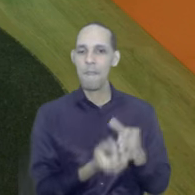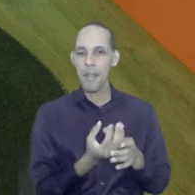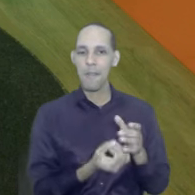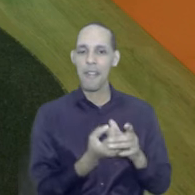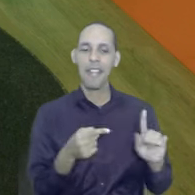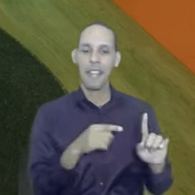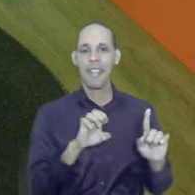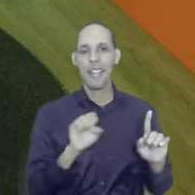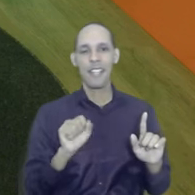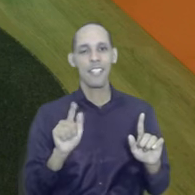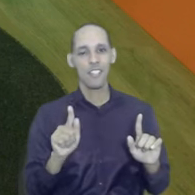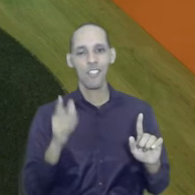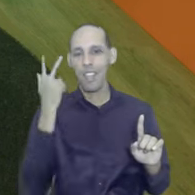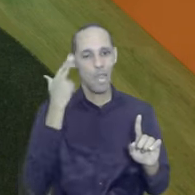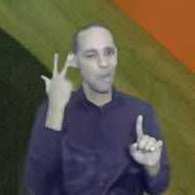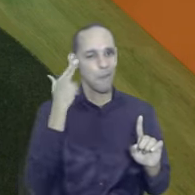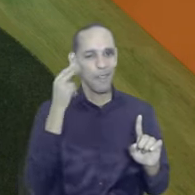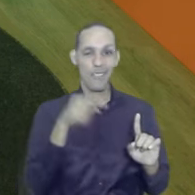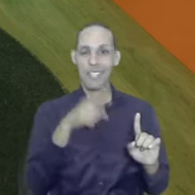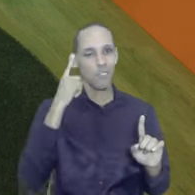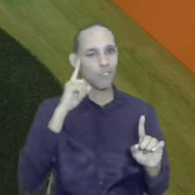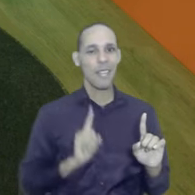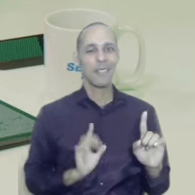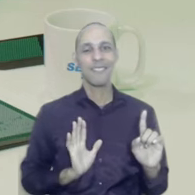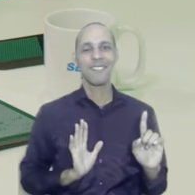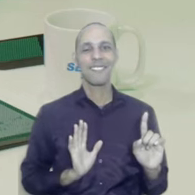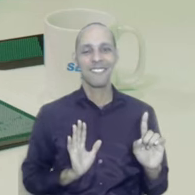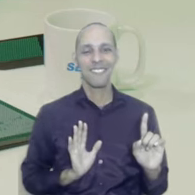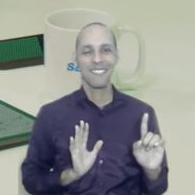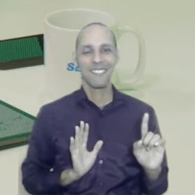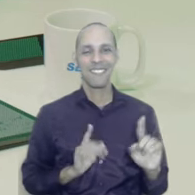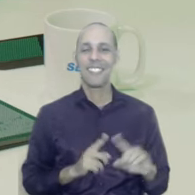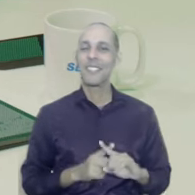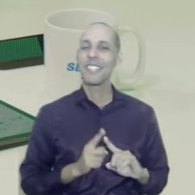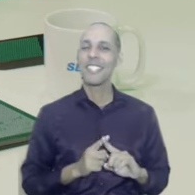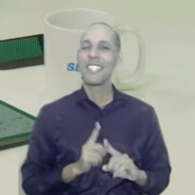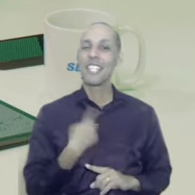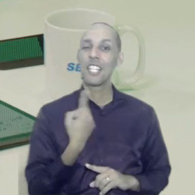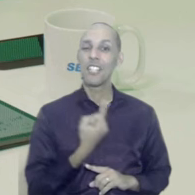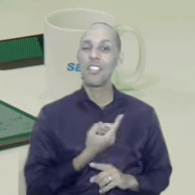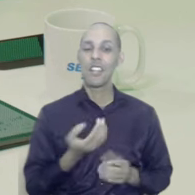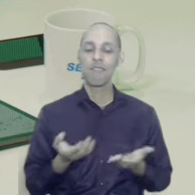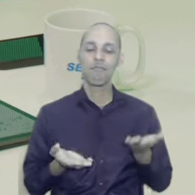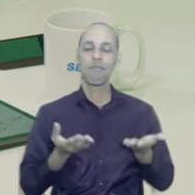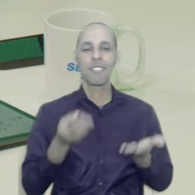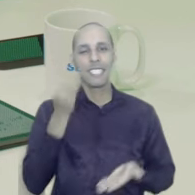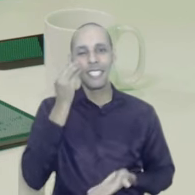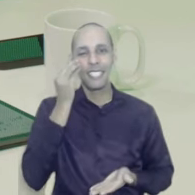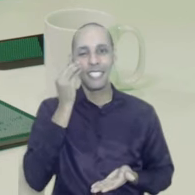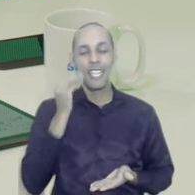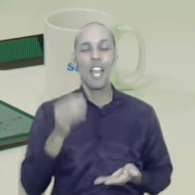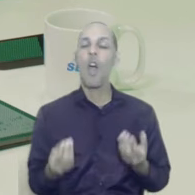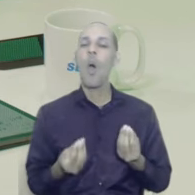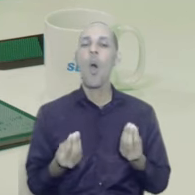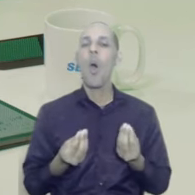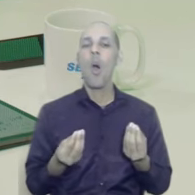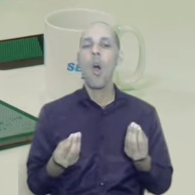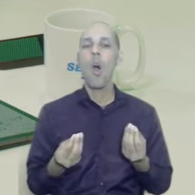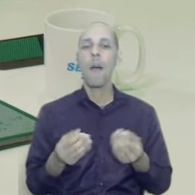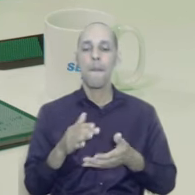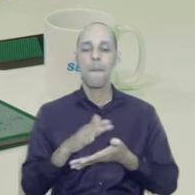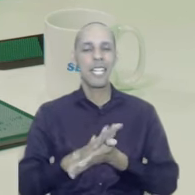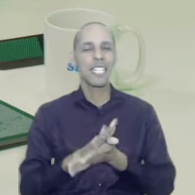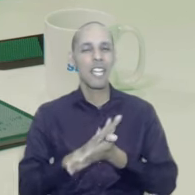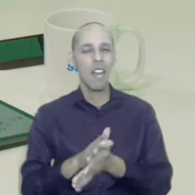de natureza Ele só não sabe disso né e a gente tenta quebrar esse esse preconceito levando o resultado